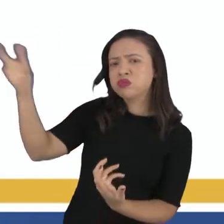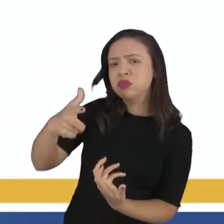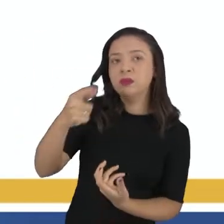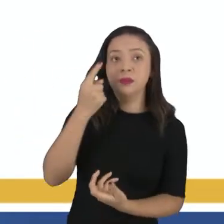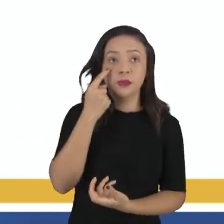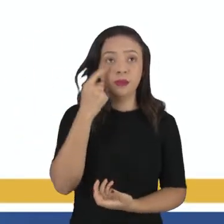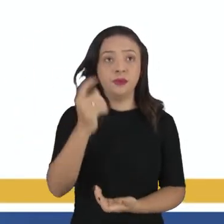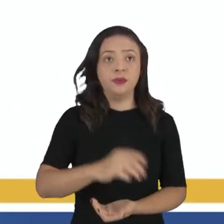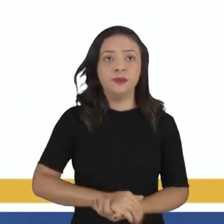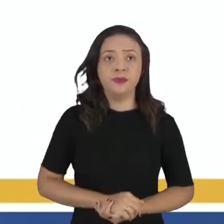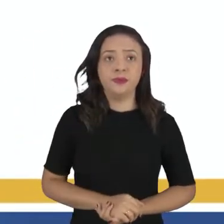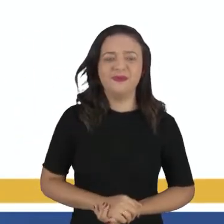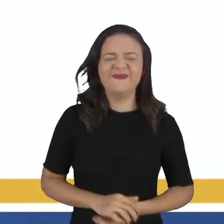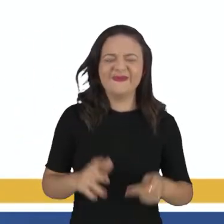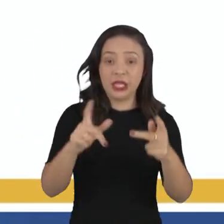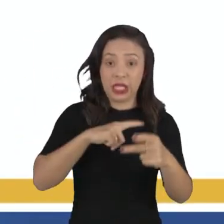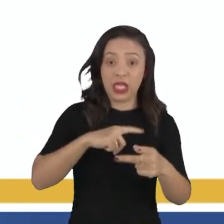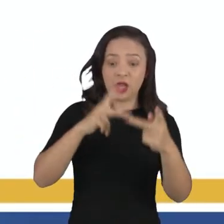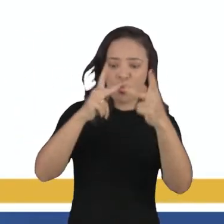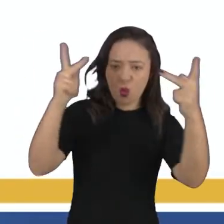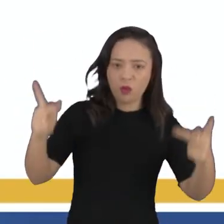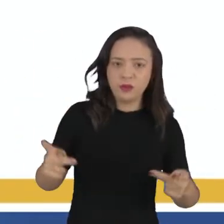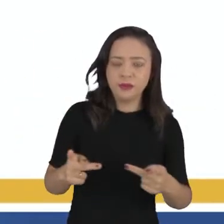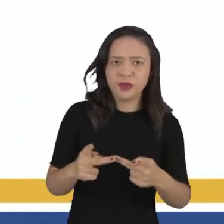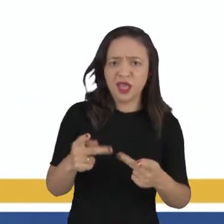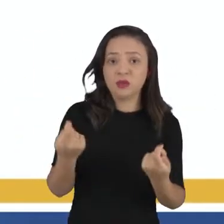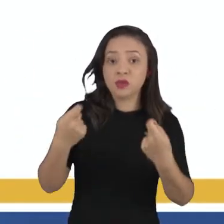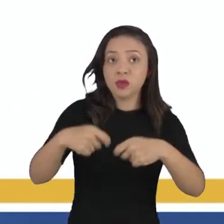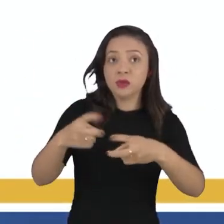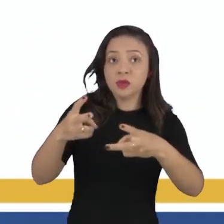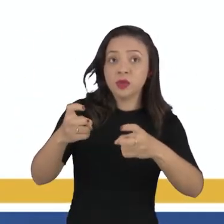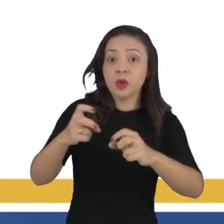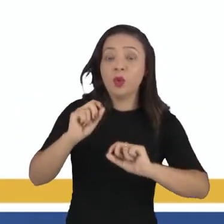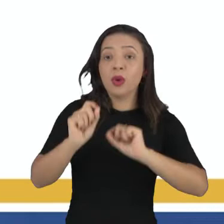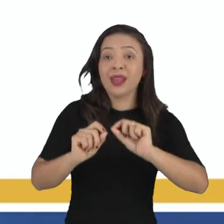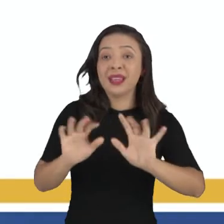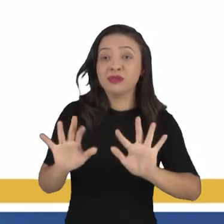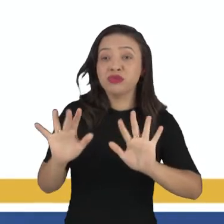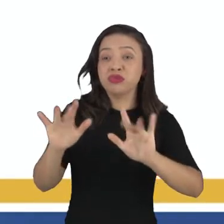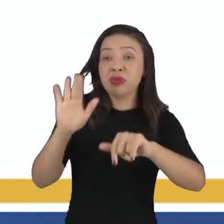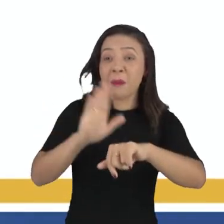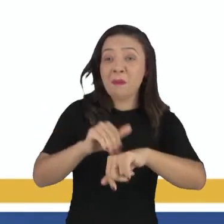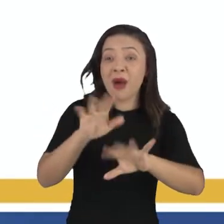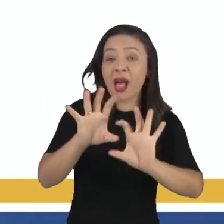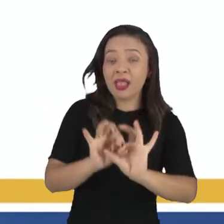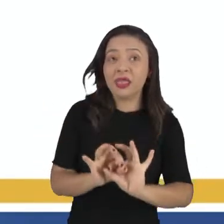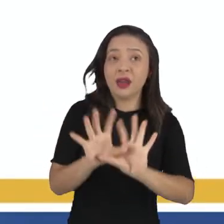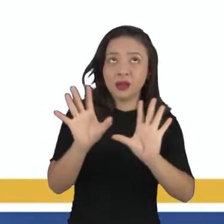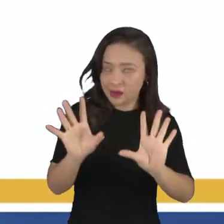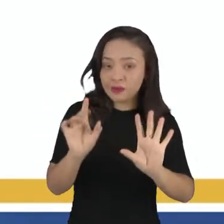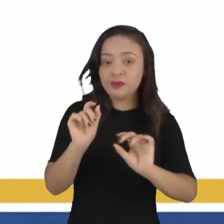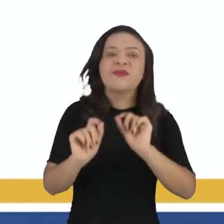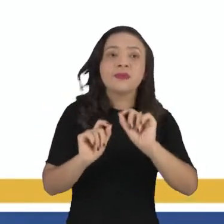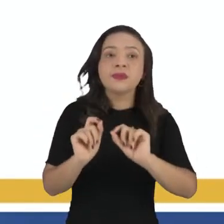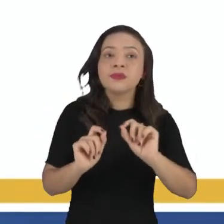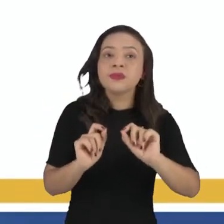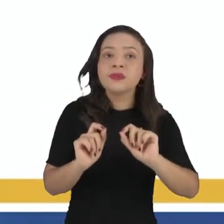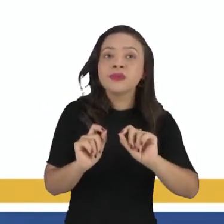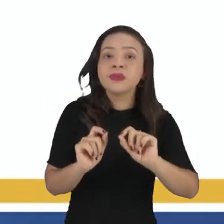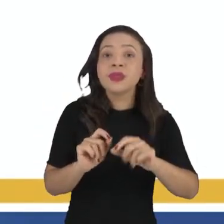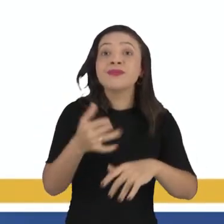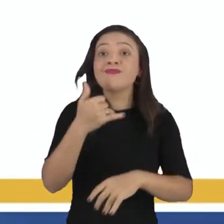Ali naquele gráfico em forma de pizza, vocês podem ver que o setor que mais libera gases do efeito estufa é o setor